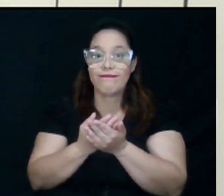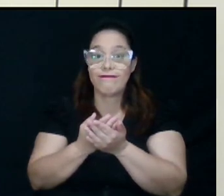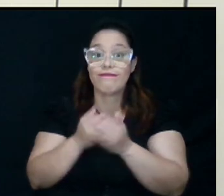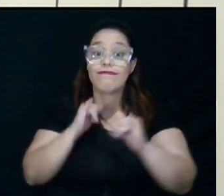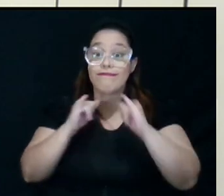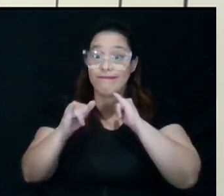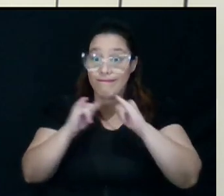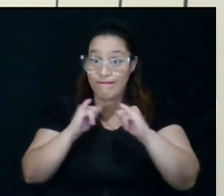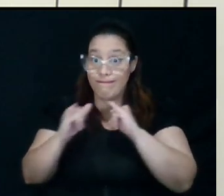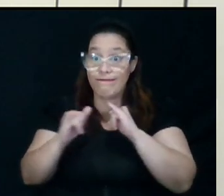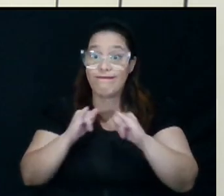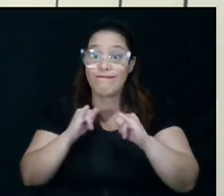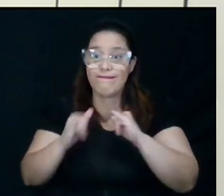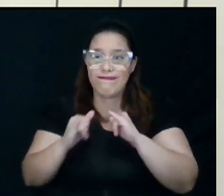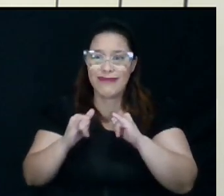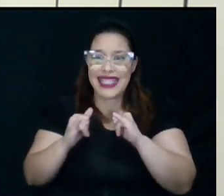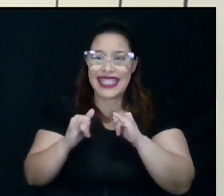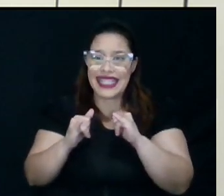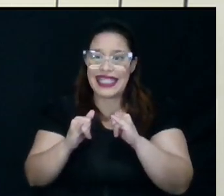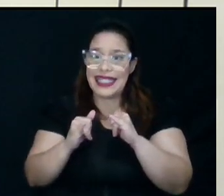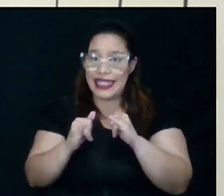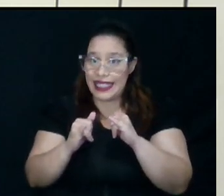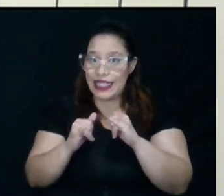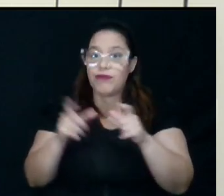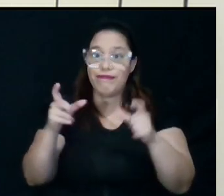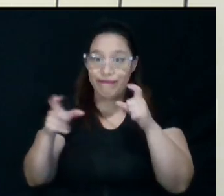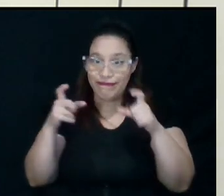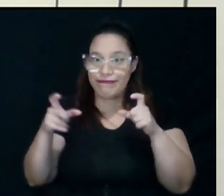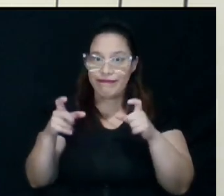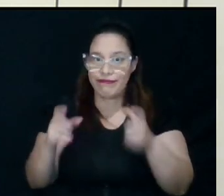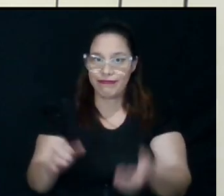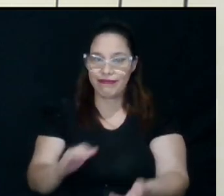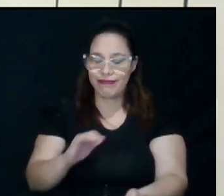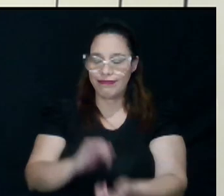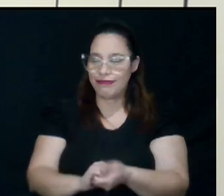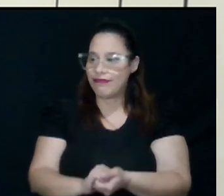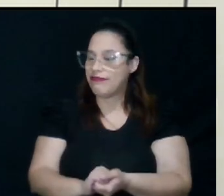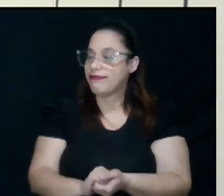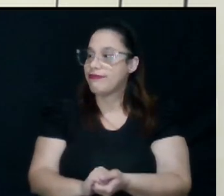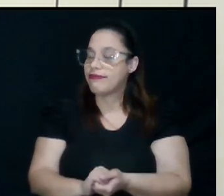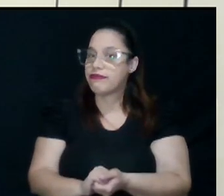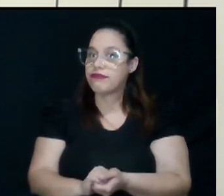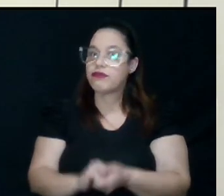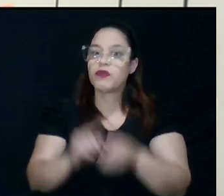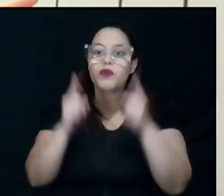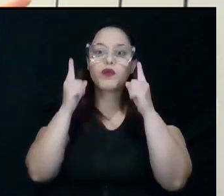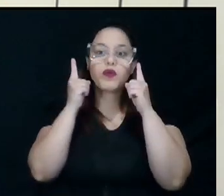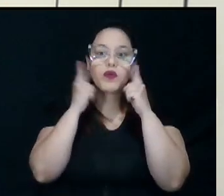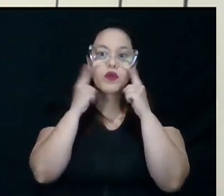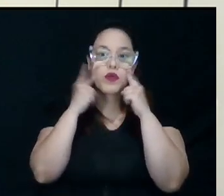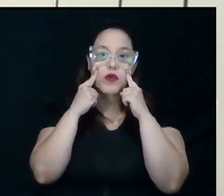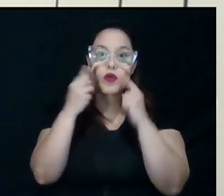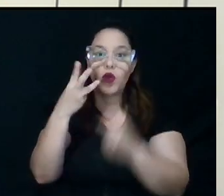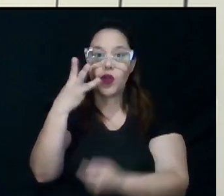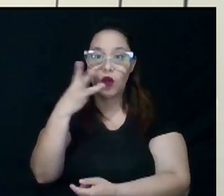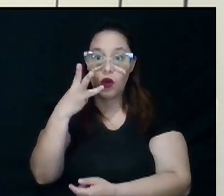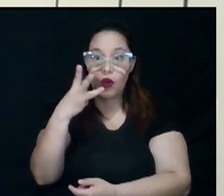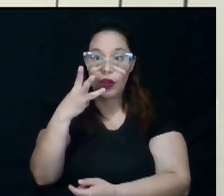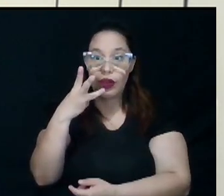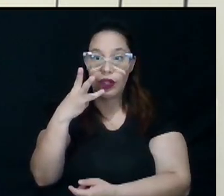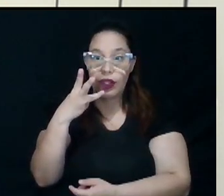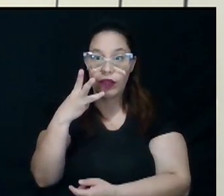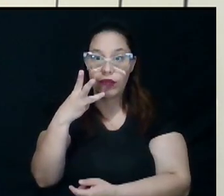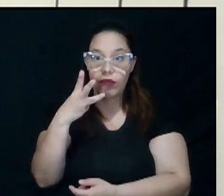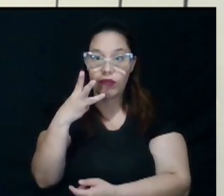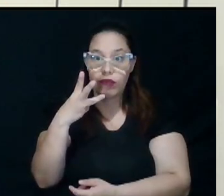tão concorrido para os candidatos. Bom, agora nós vamos mostrar o terceiro capítulo da nossa série chamada